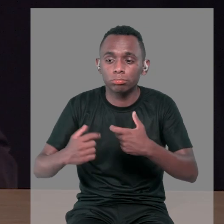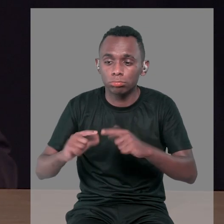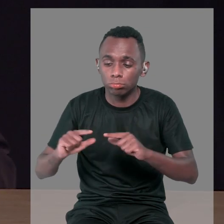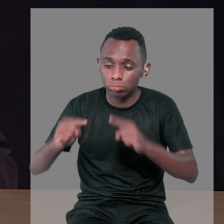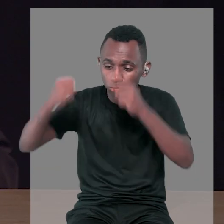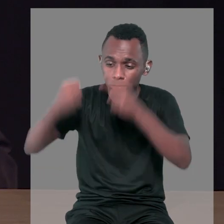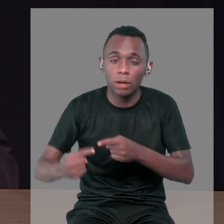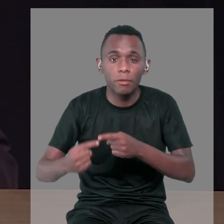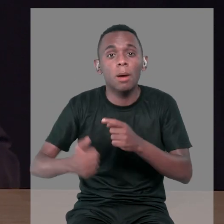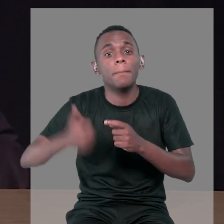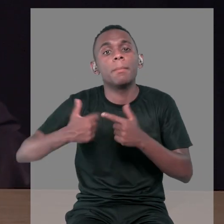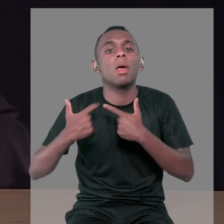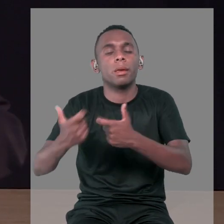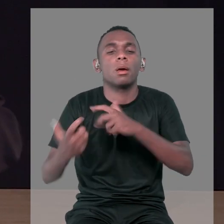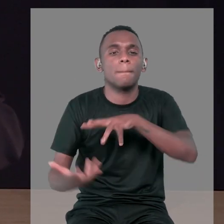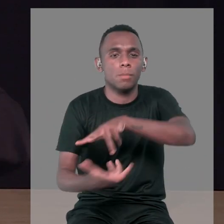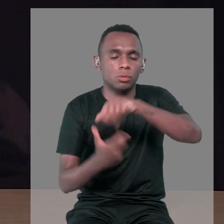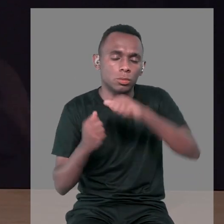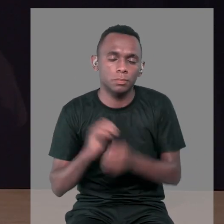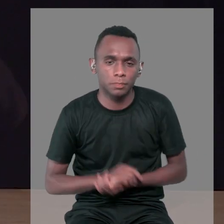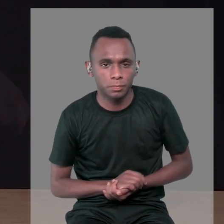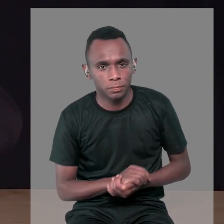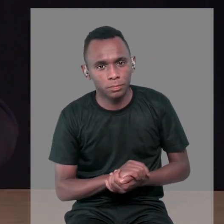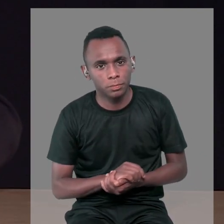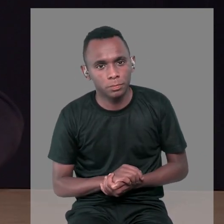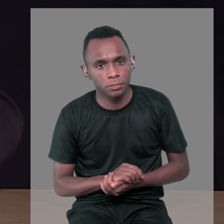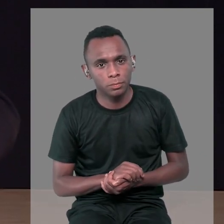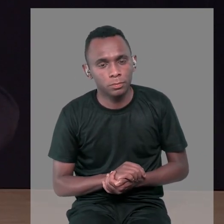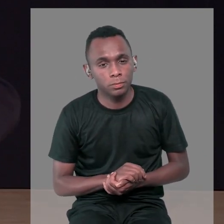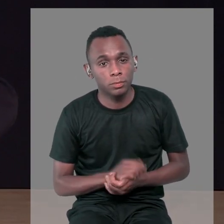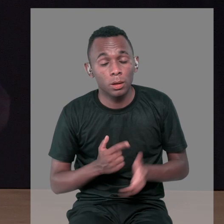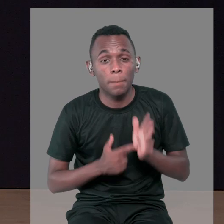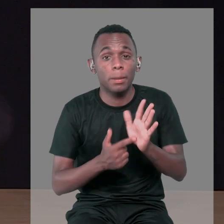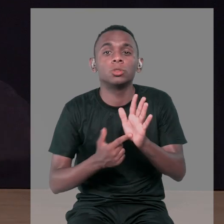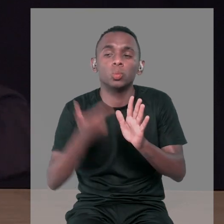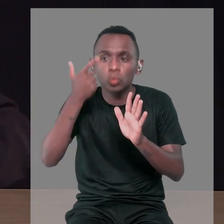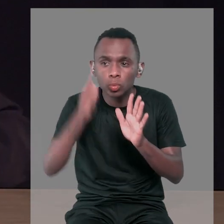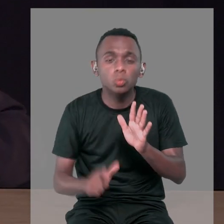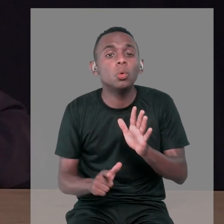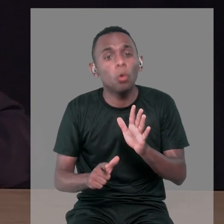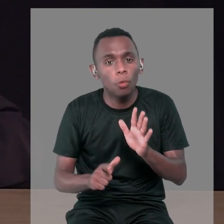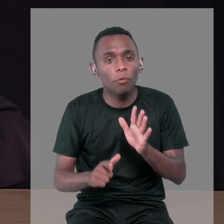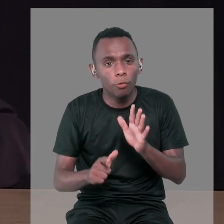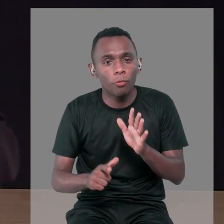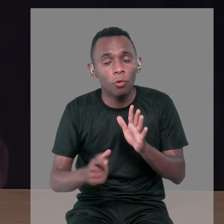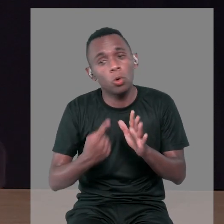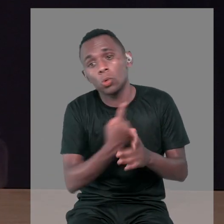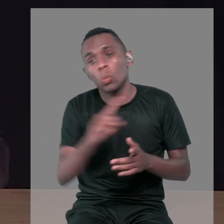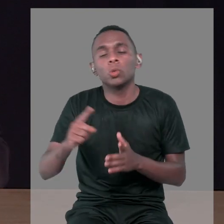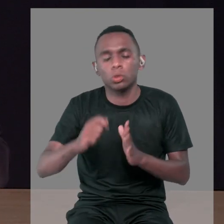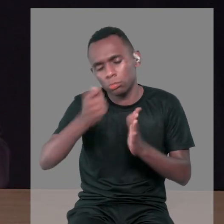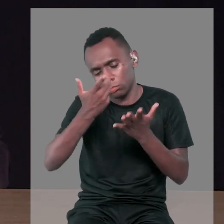Mundial. E aí reapareceu no horizonte do nosso último autor, que eu vou passar mais rapidinho sobre